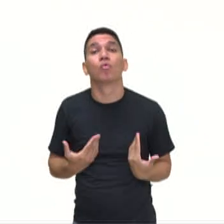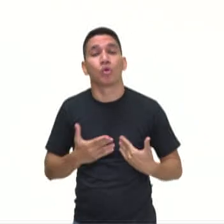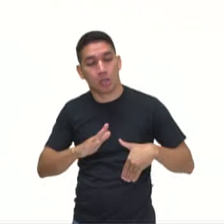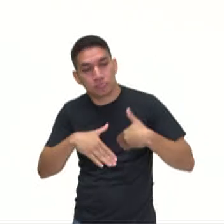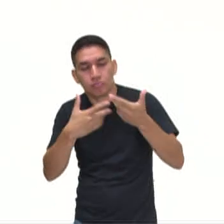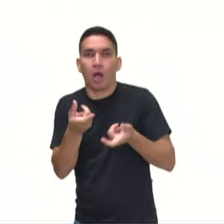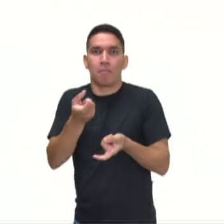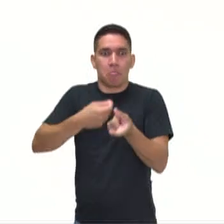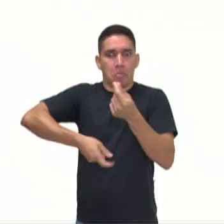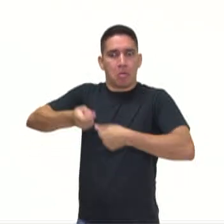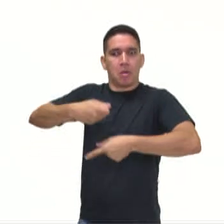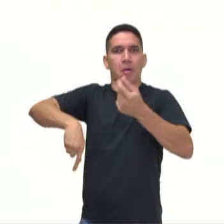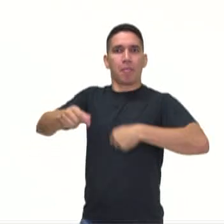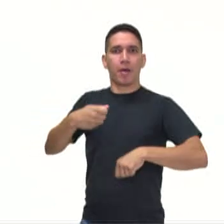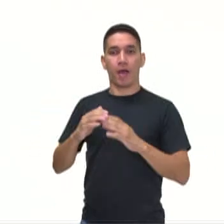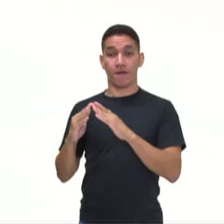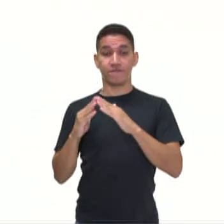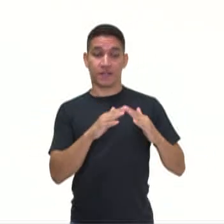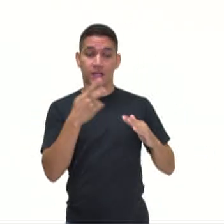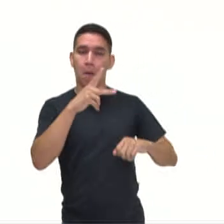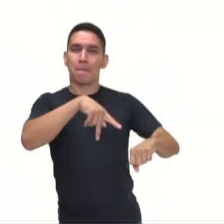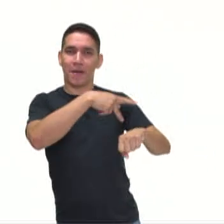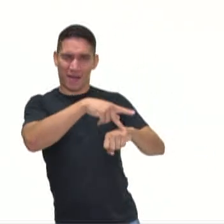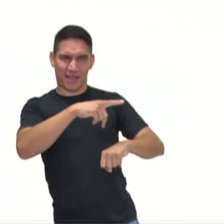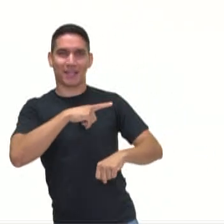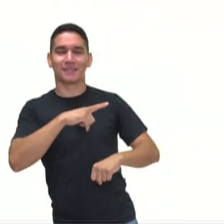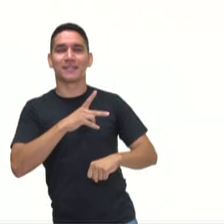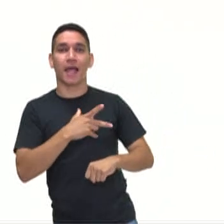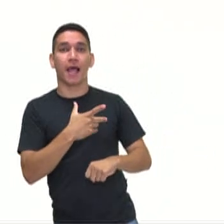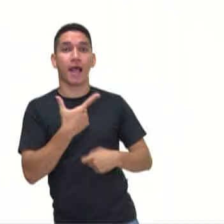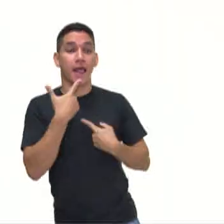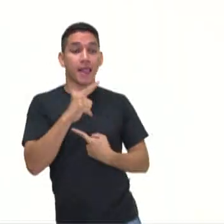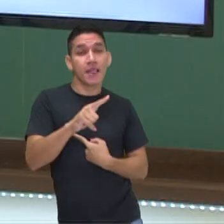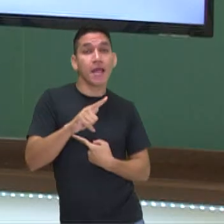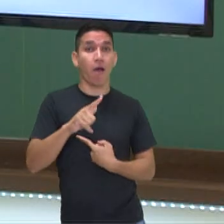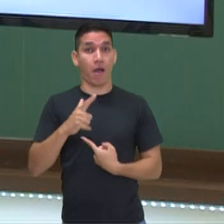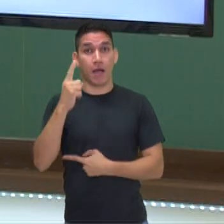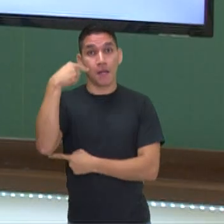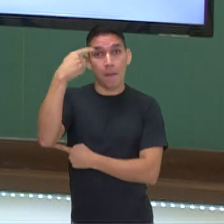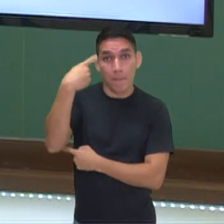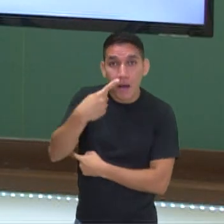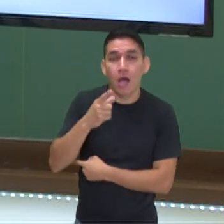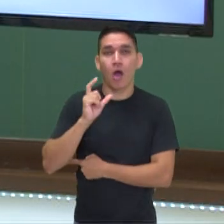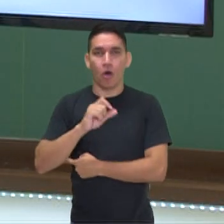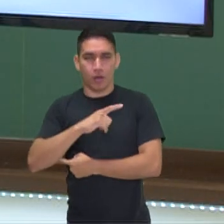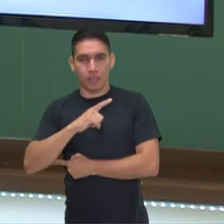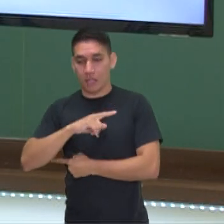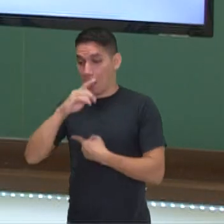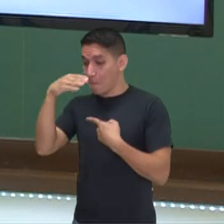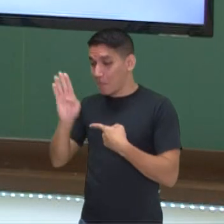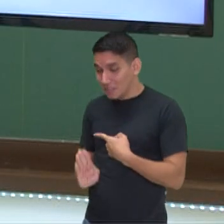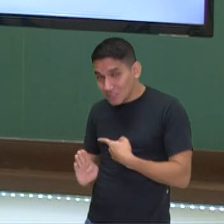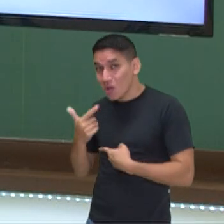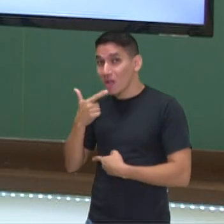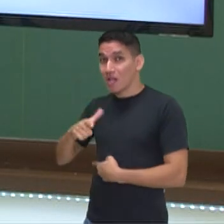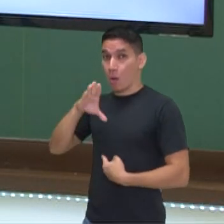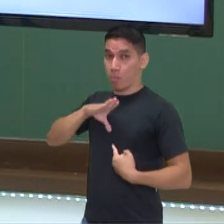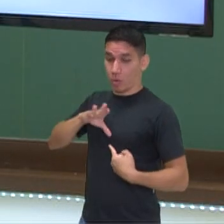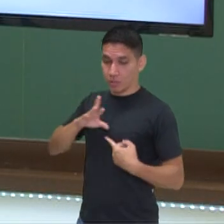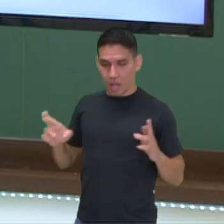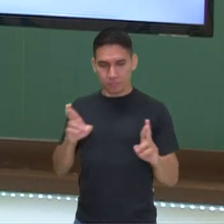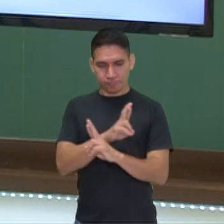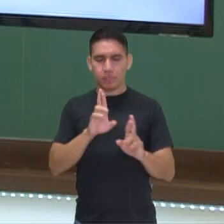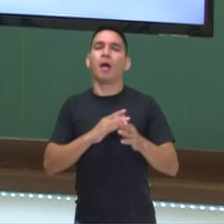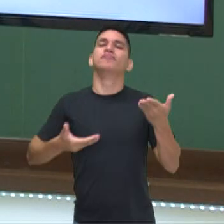nossos vizinhos de língua espanhola, o Brasil, na América do Sul, o único país de língua portuguesa, tem se tornado uma